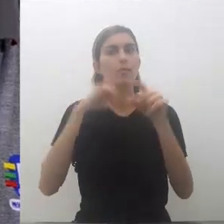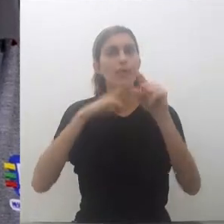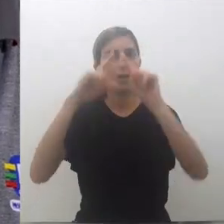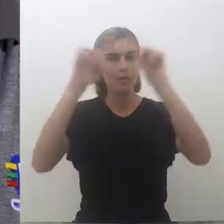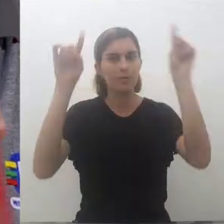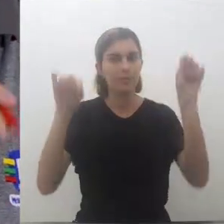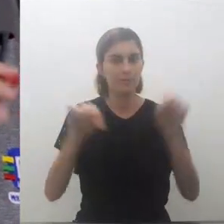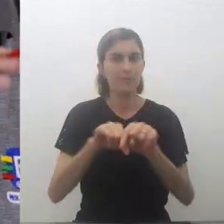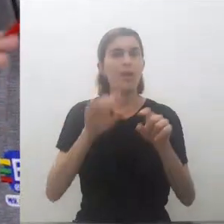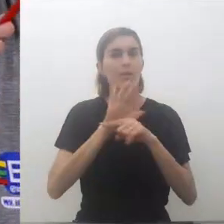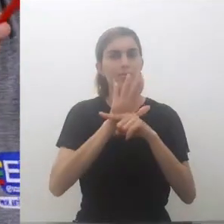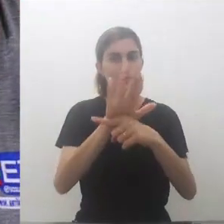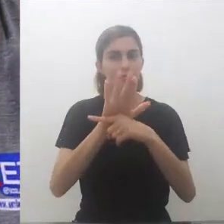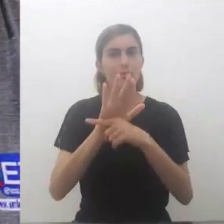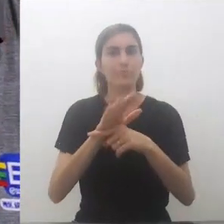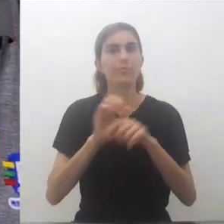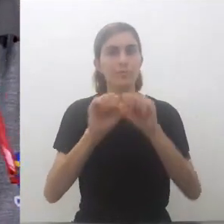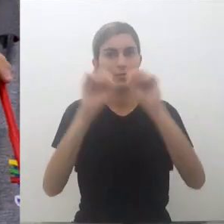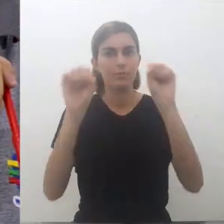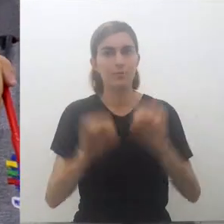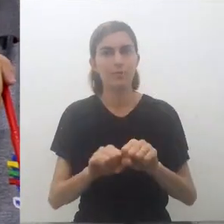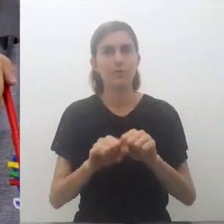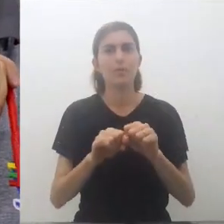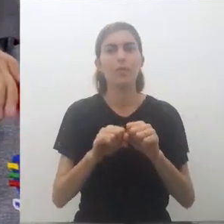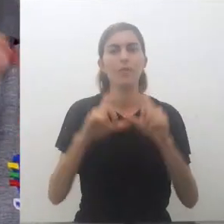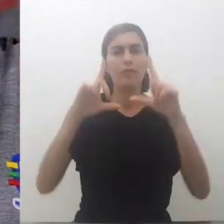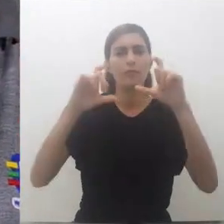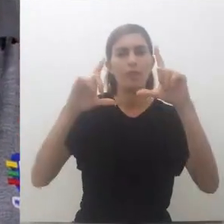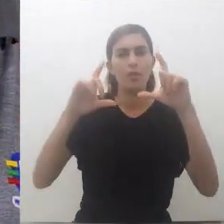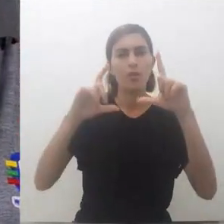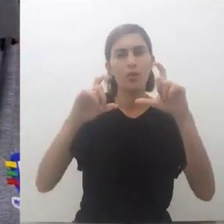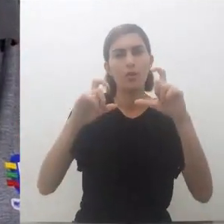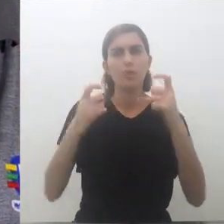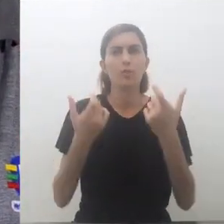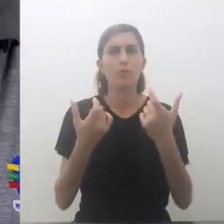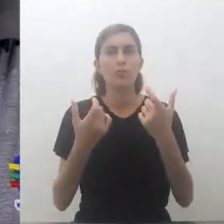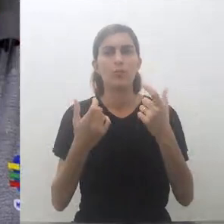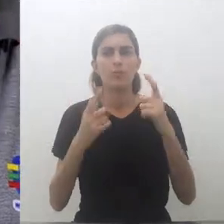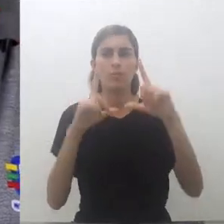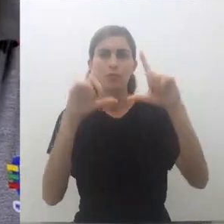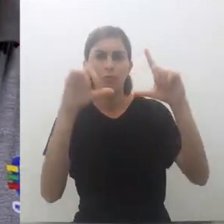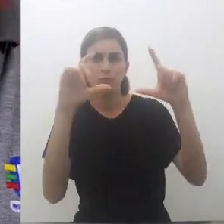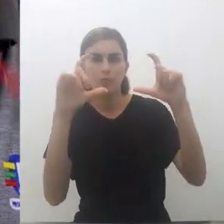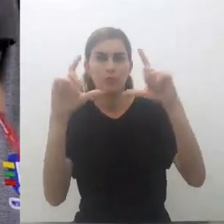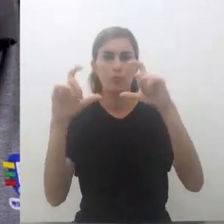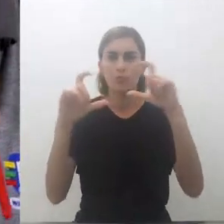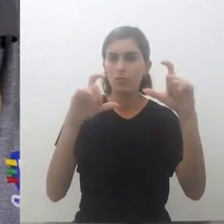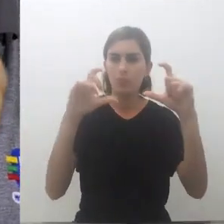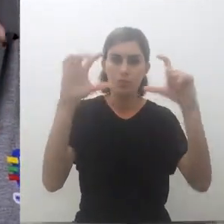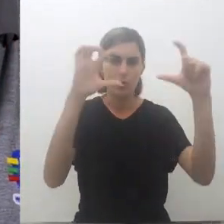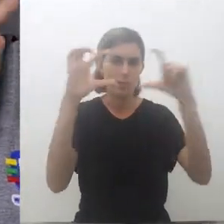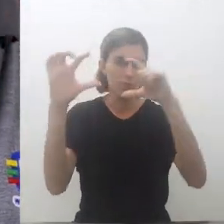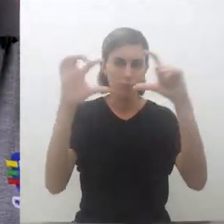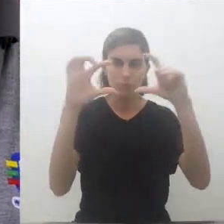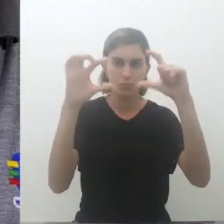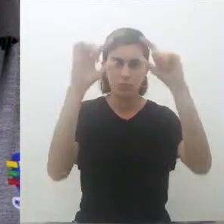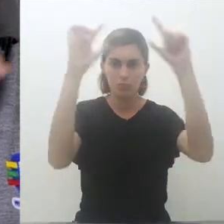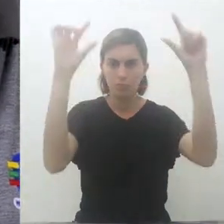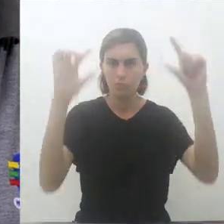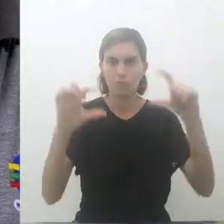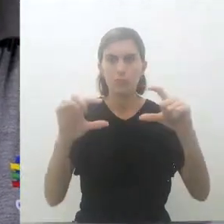no ambiente, tira uma foto, ambiente vazio, já vê o enquadramento dele e vê